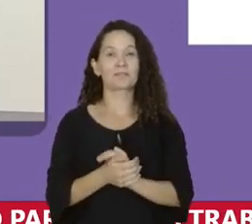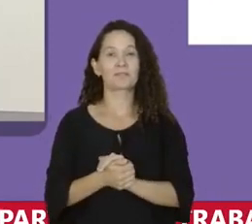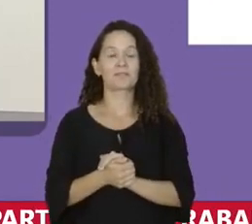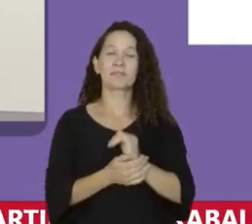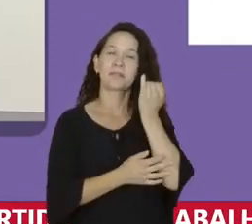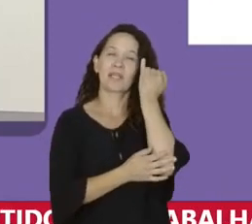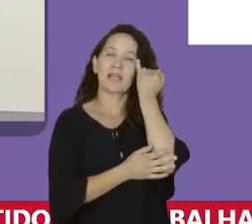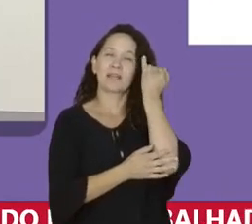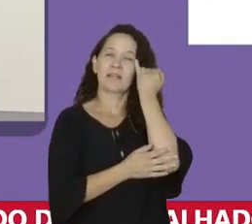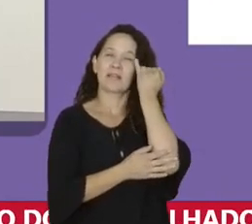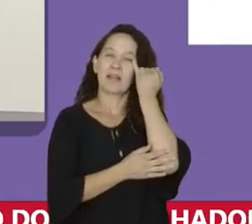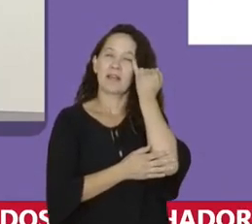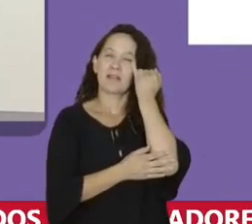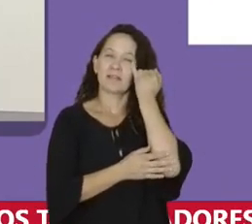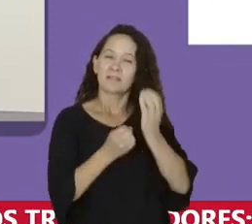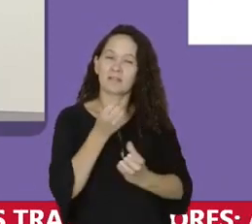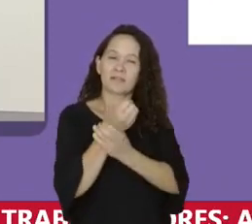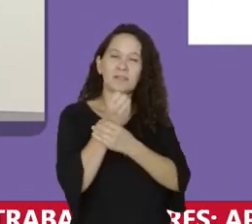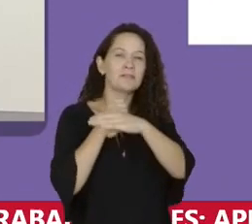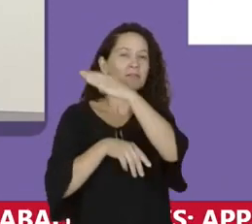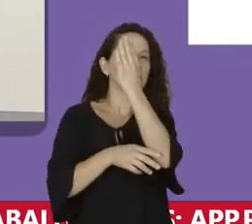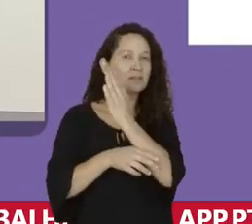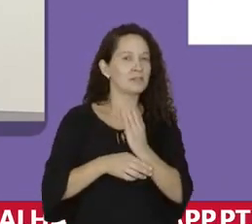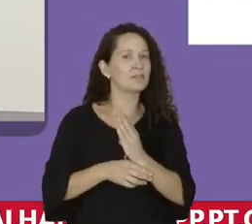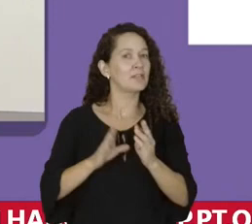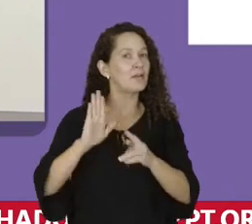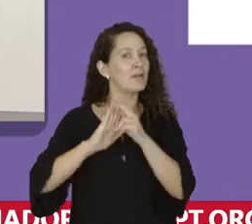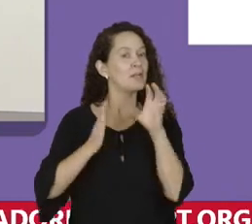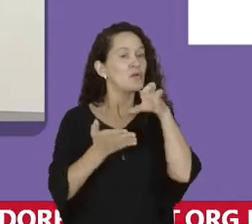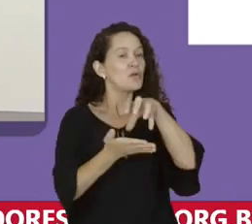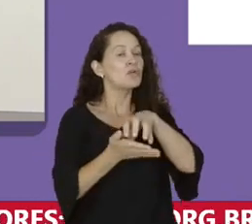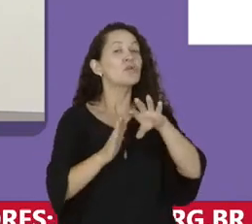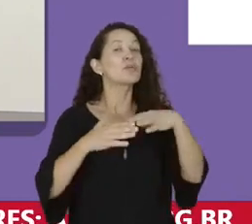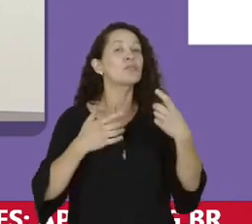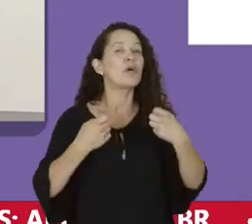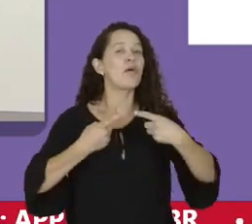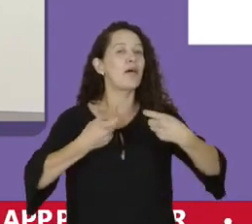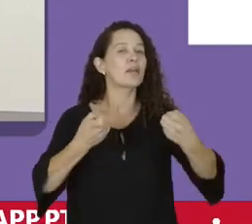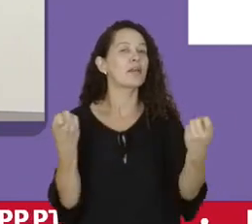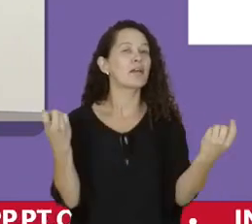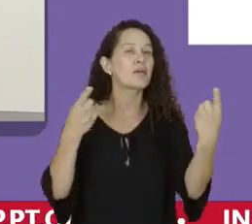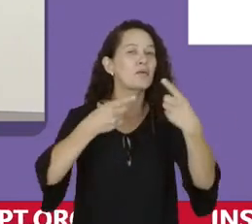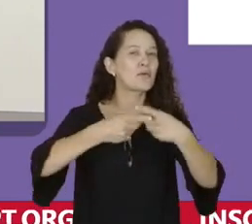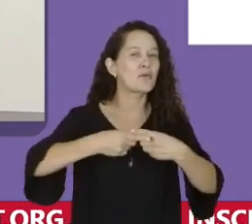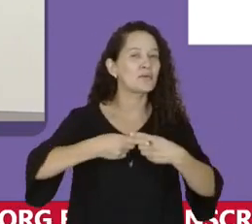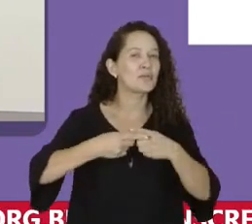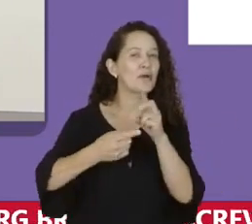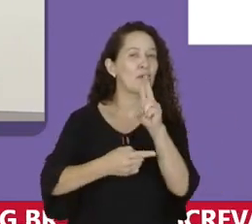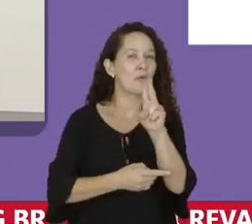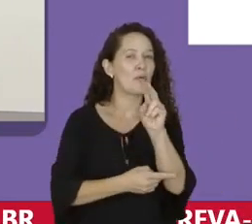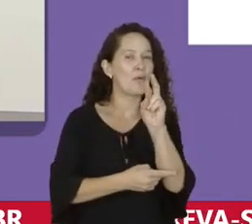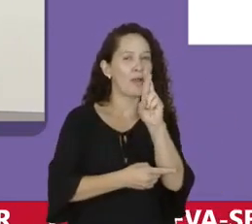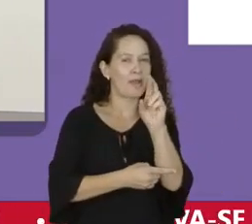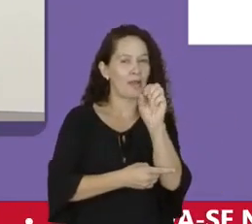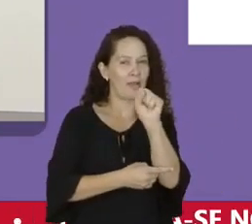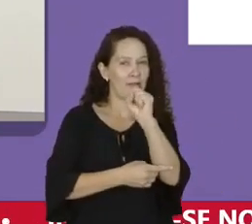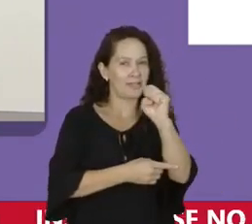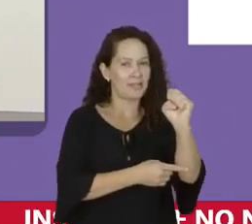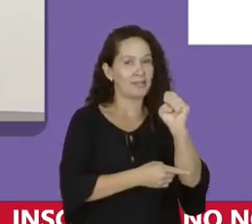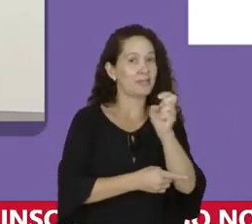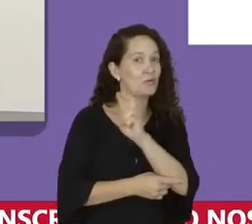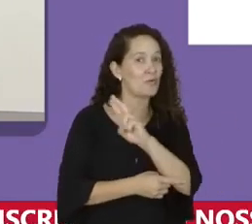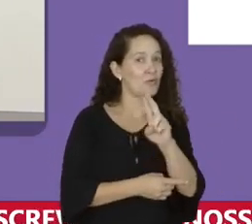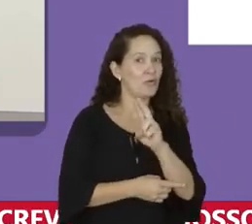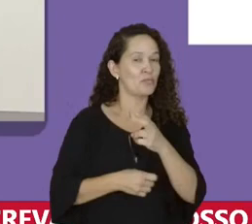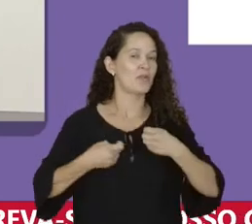essa ideia da doutrina de segurança nacional tinha como núcleo a guerra com a União Soviética, a chamada Guerra Fria. Fala,